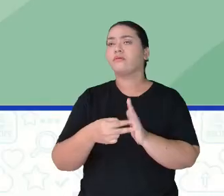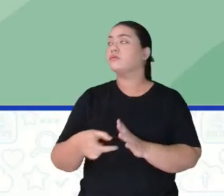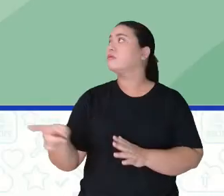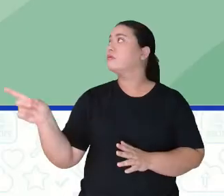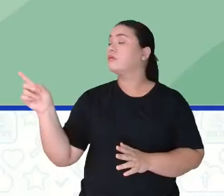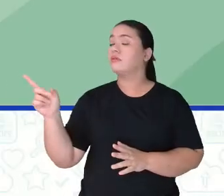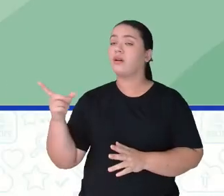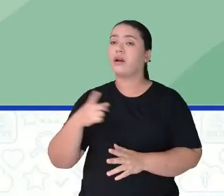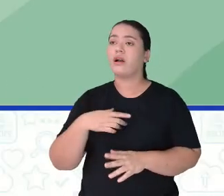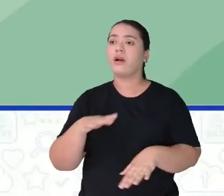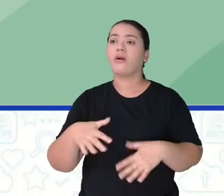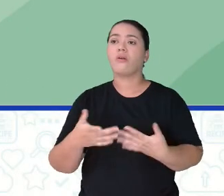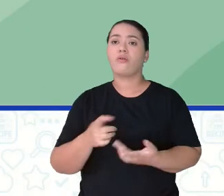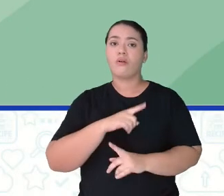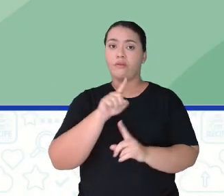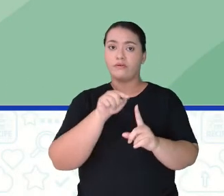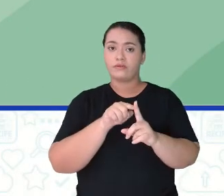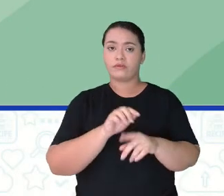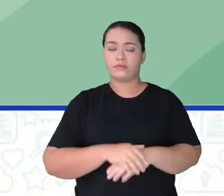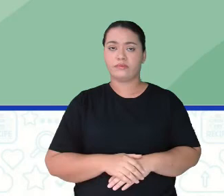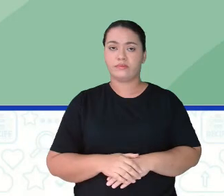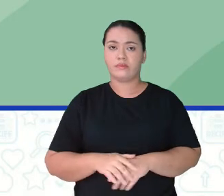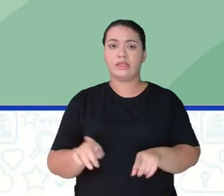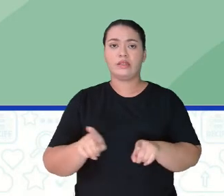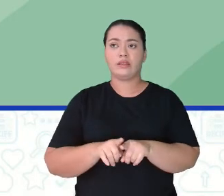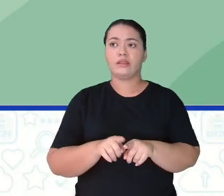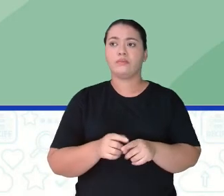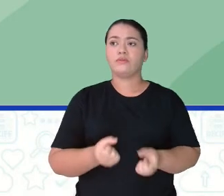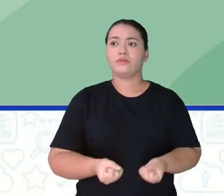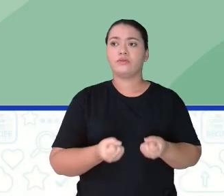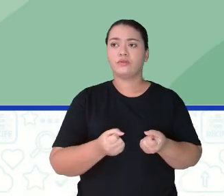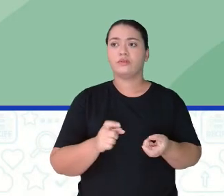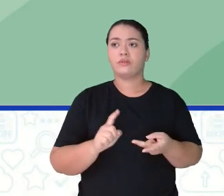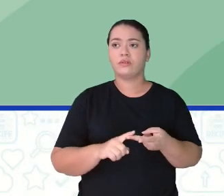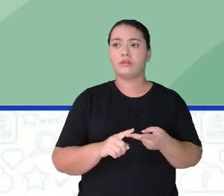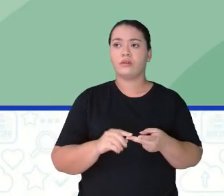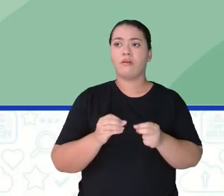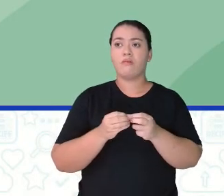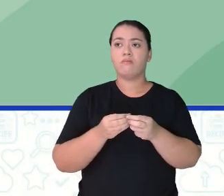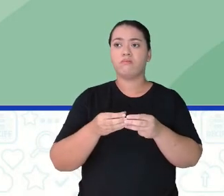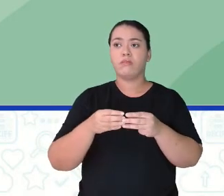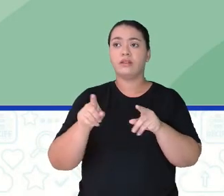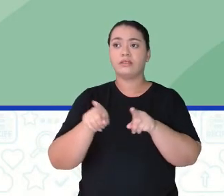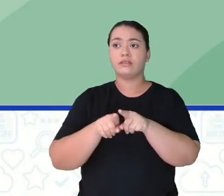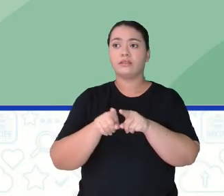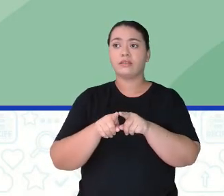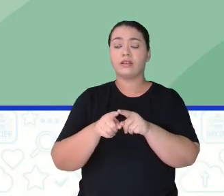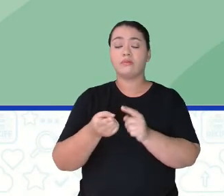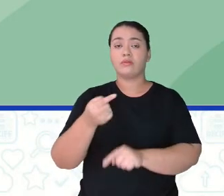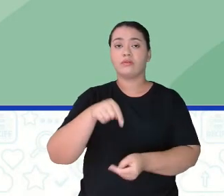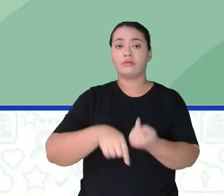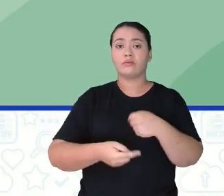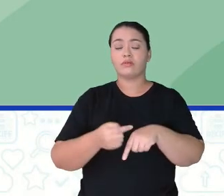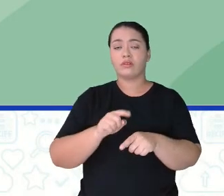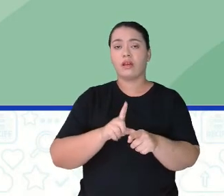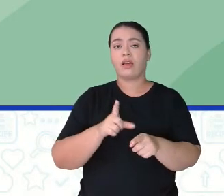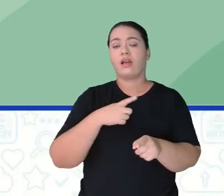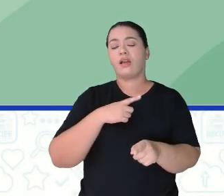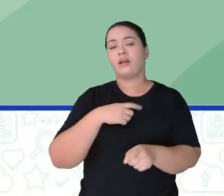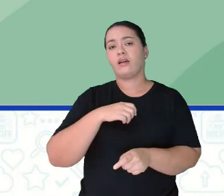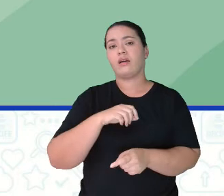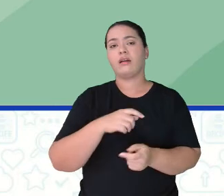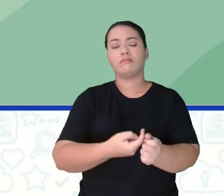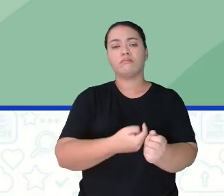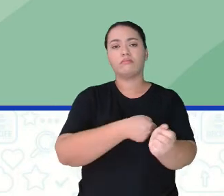as funções do tecido conjuntivo: sustentação, preenchimento e transporte de